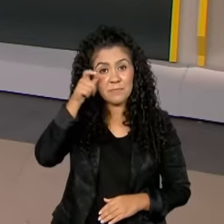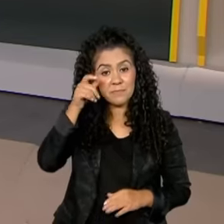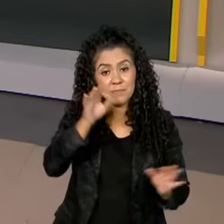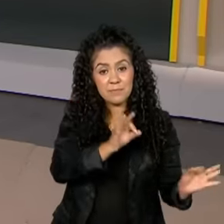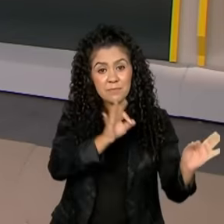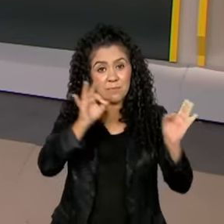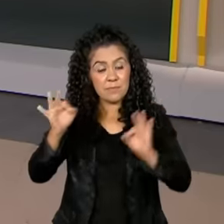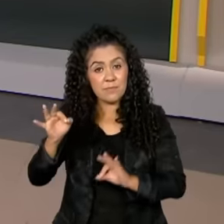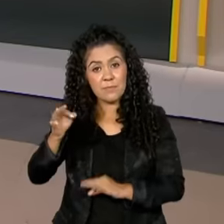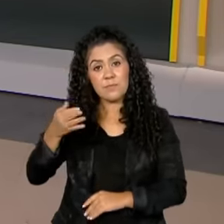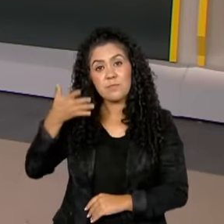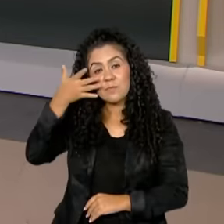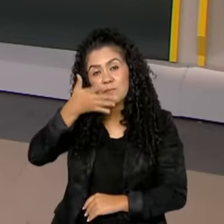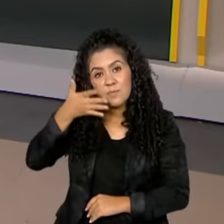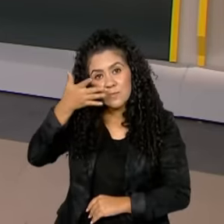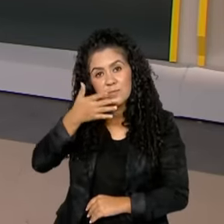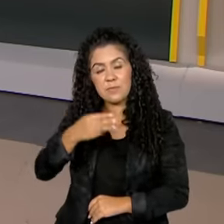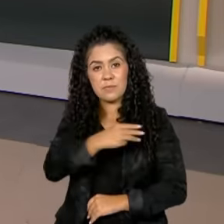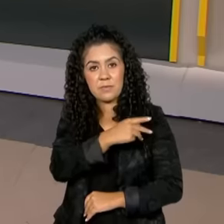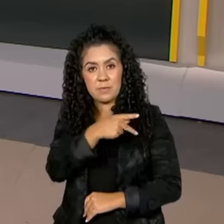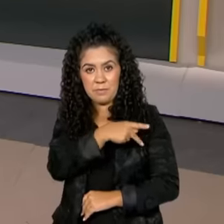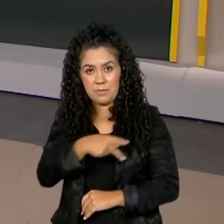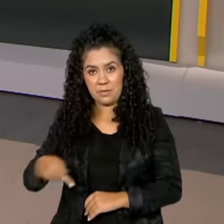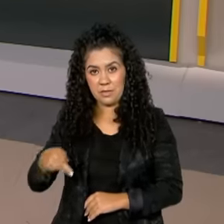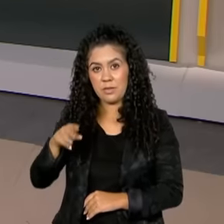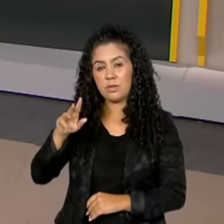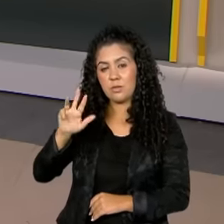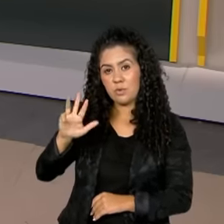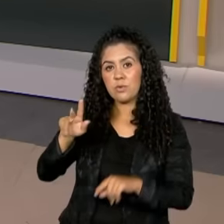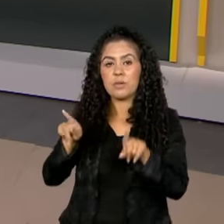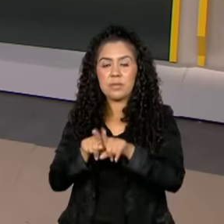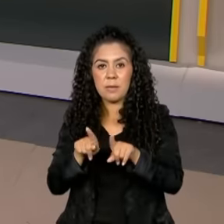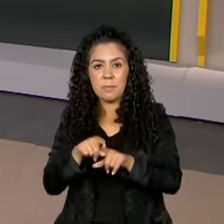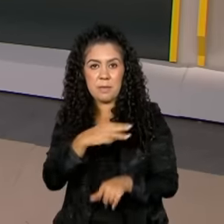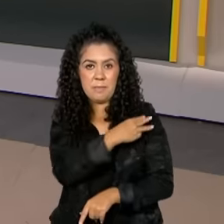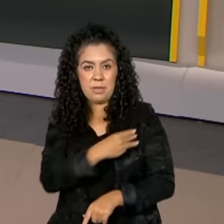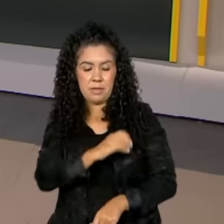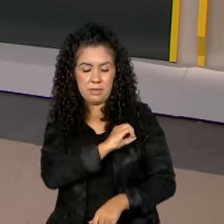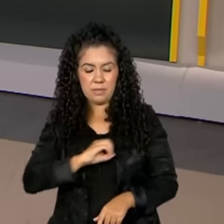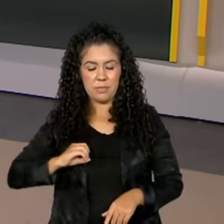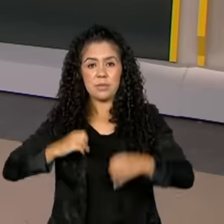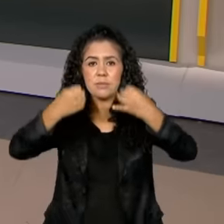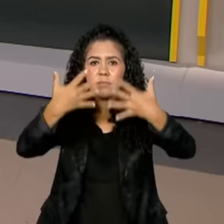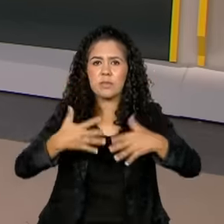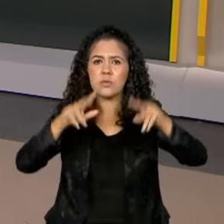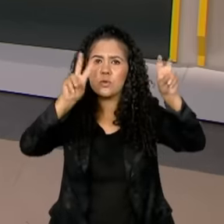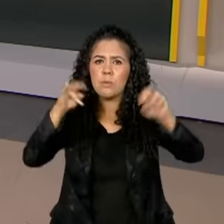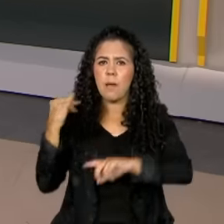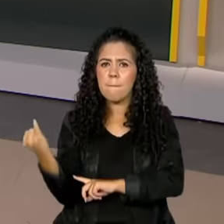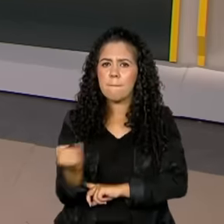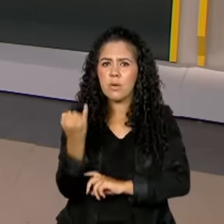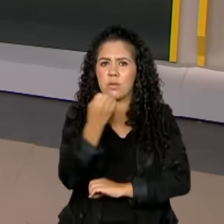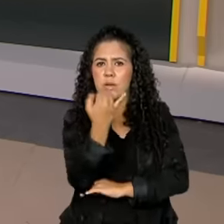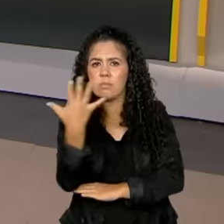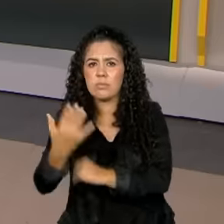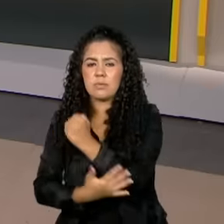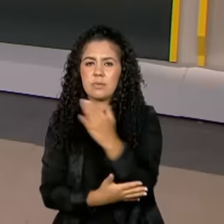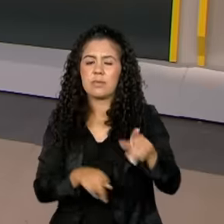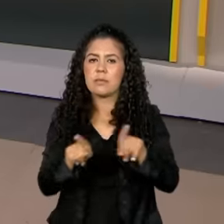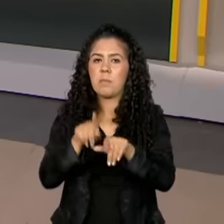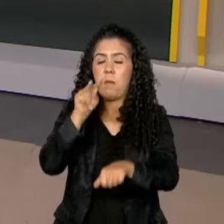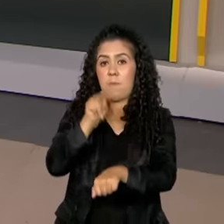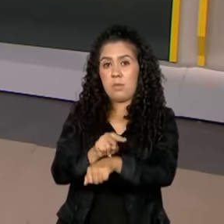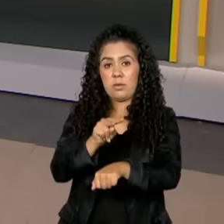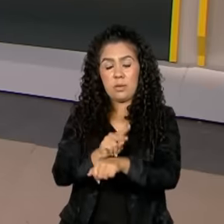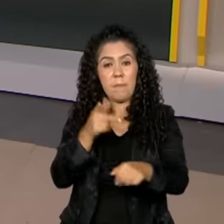Presidente Lula e da ministra Marina Silva, no encontro que tratou da importância das florestas e da preservação da natureza para